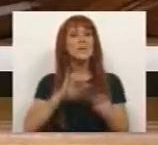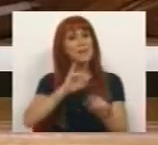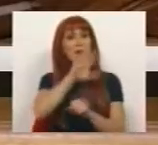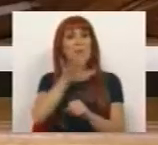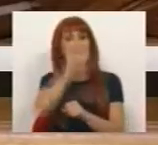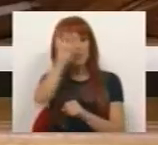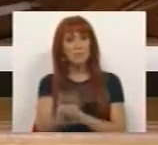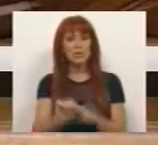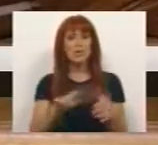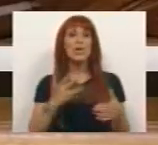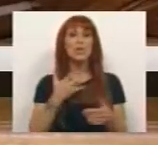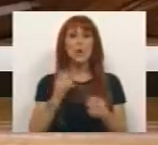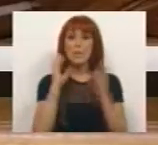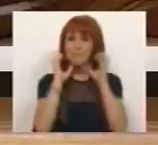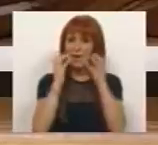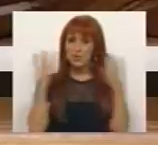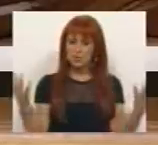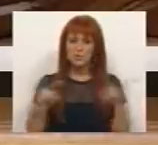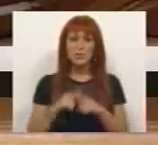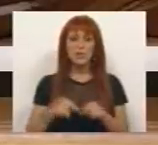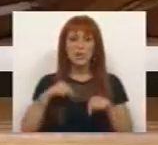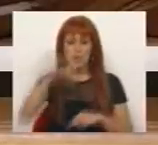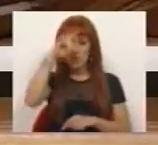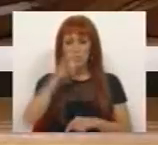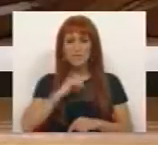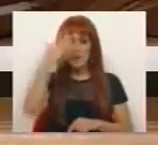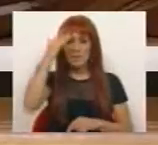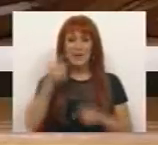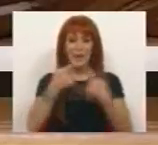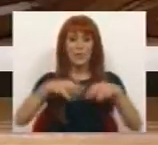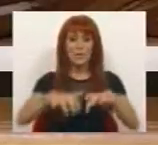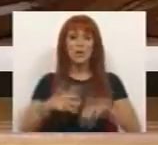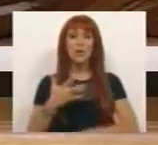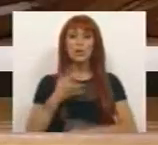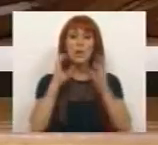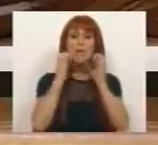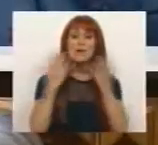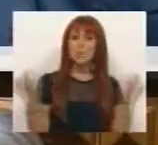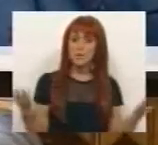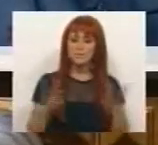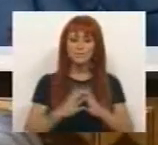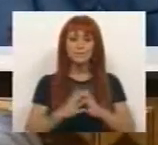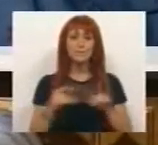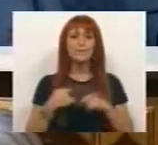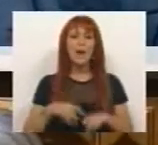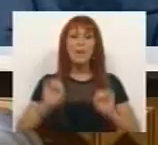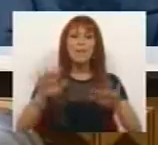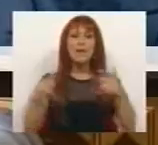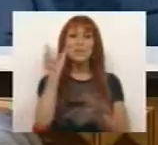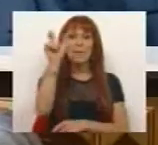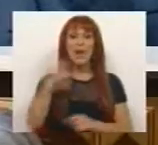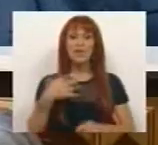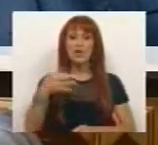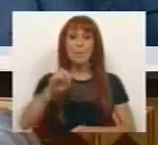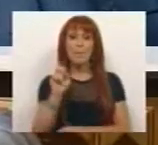restantes familiares do Dr. Mário Soares. Evocamos hoje, em sessão plenária, o Dr. Mário Soares. E as primeiras palavras